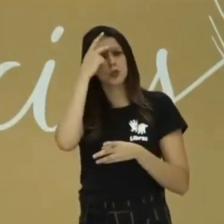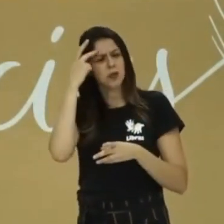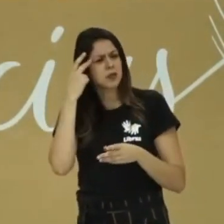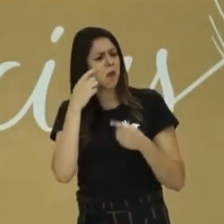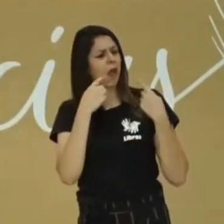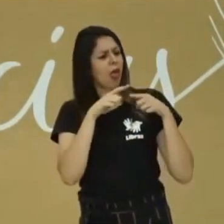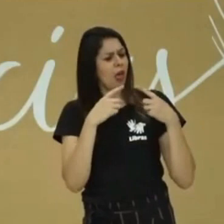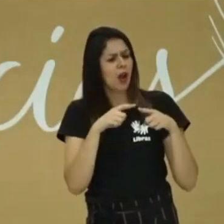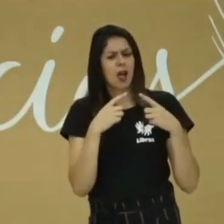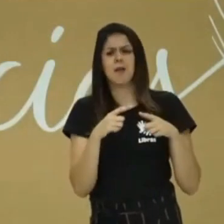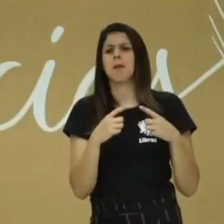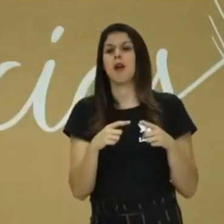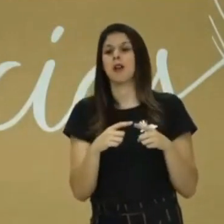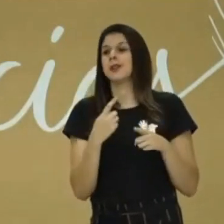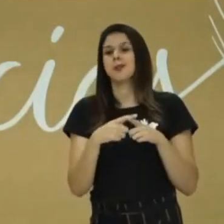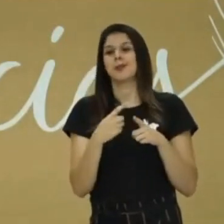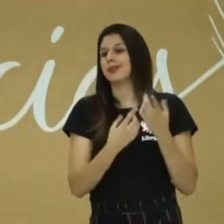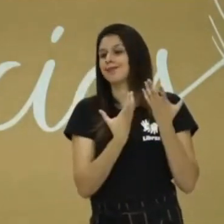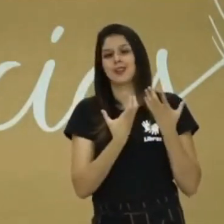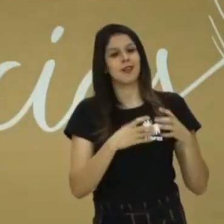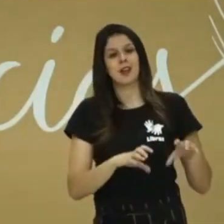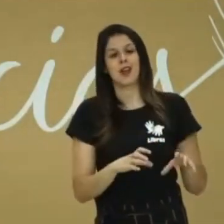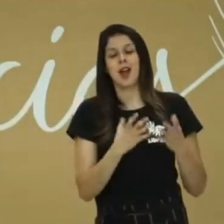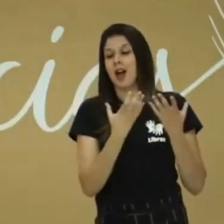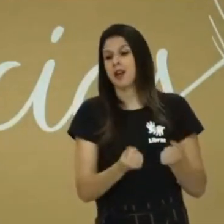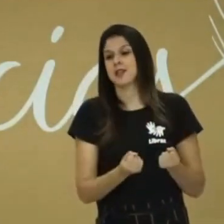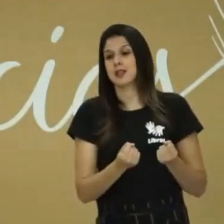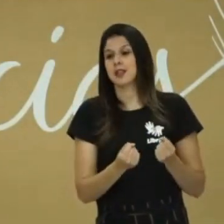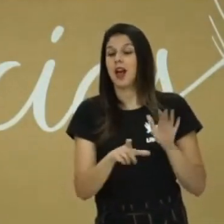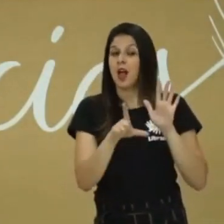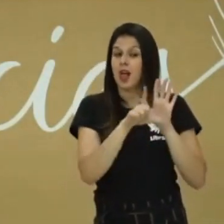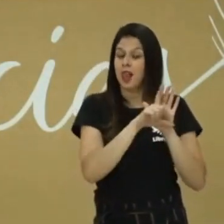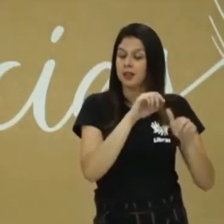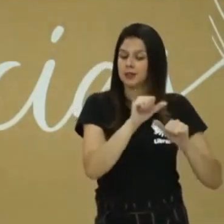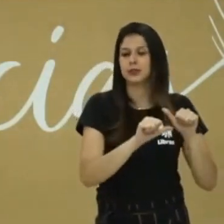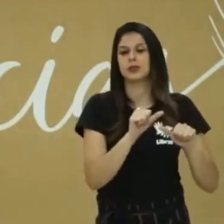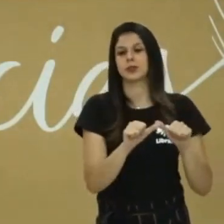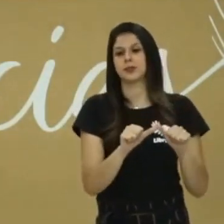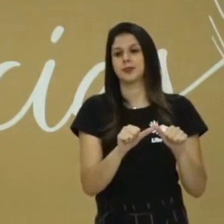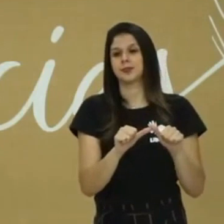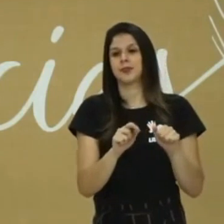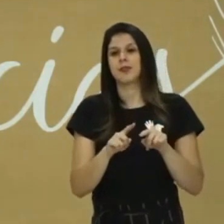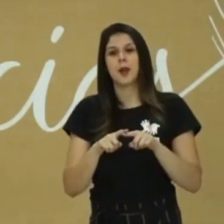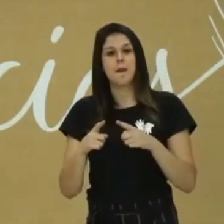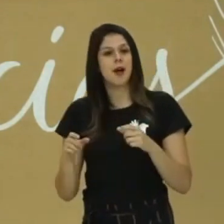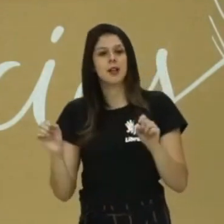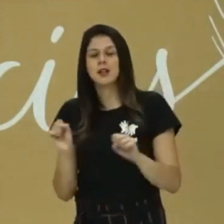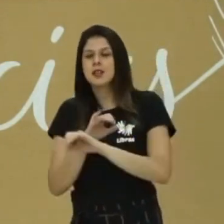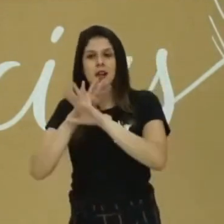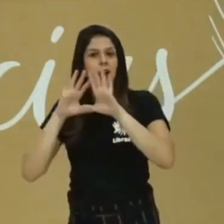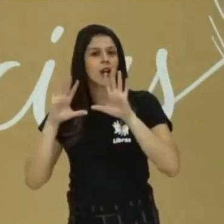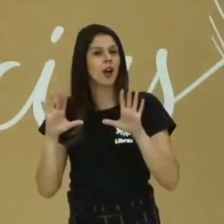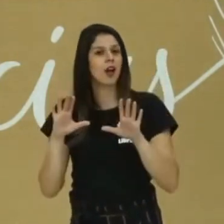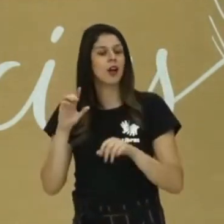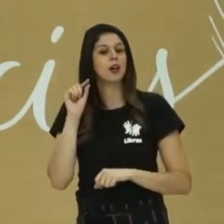gritaram e se movimentaram e eles recuaram e retiraram além Ah mas está claro